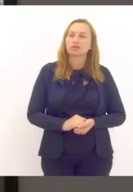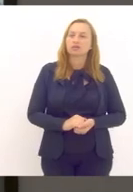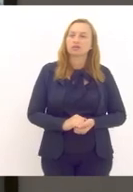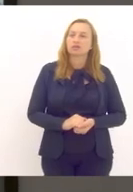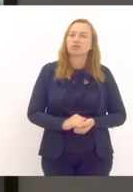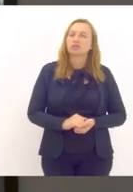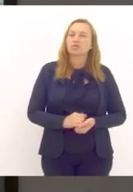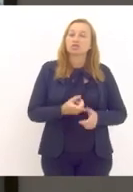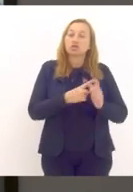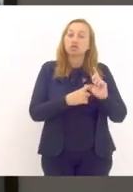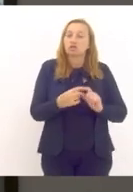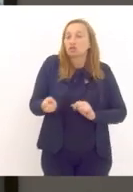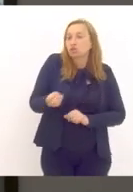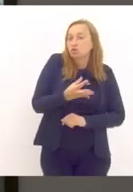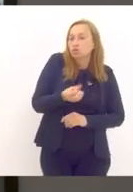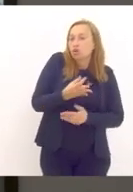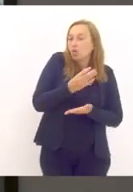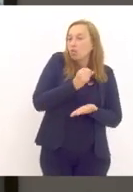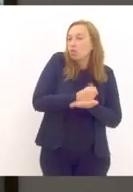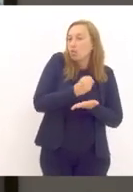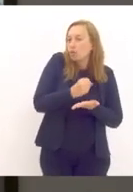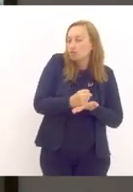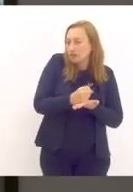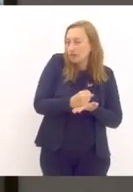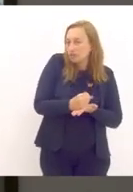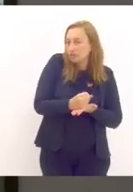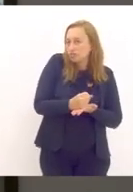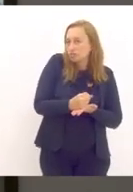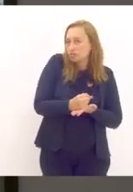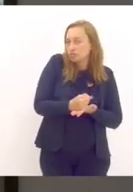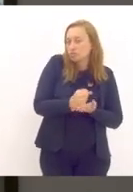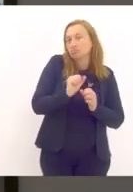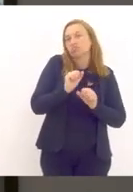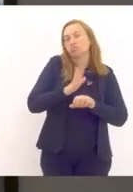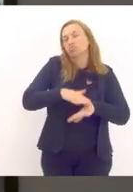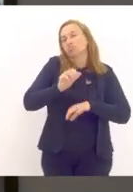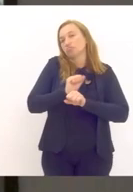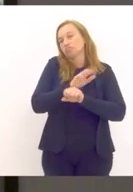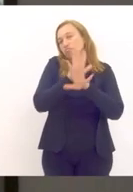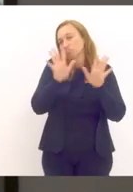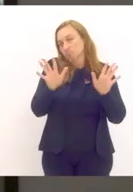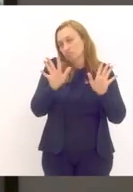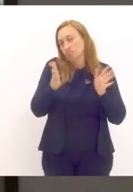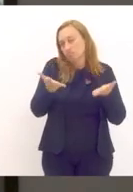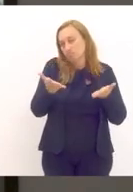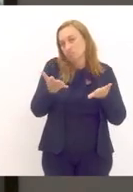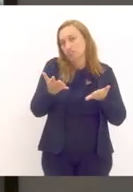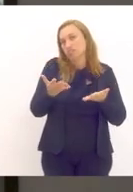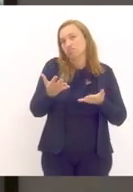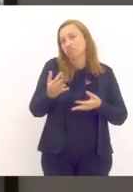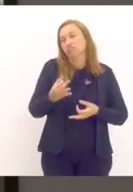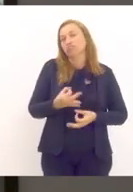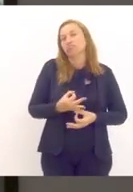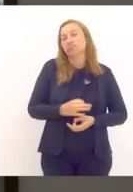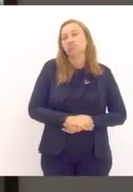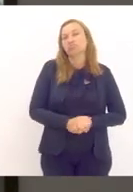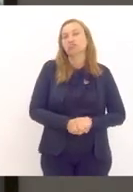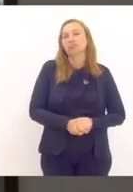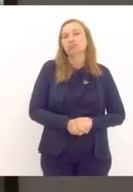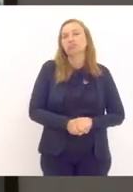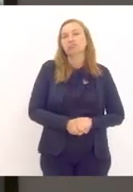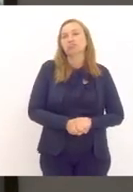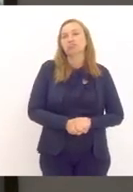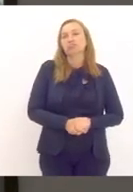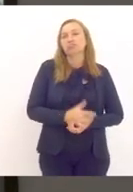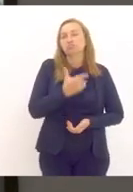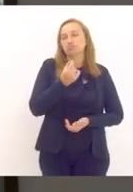com contratos que têm um racional muito mais claro, em cima de um arcabouço jurídico bastante mais robusto, estamos falando